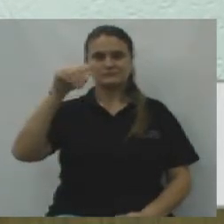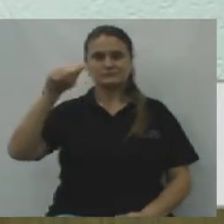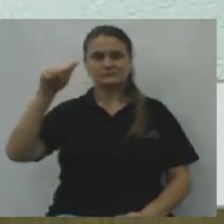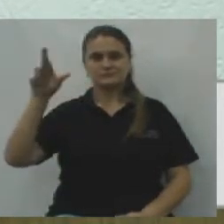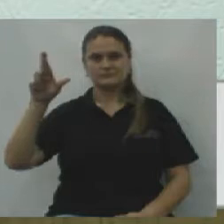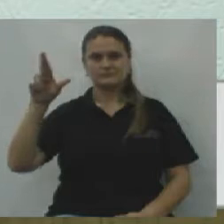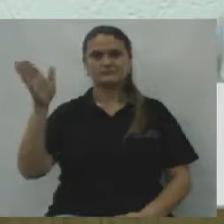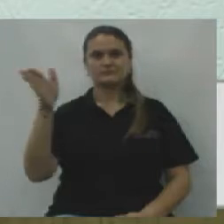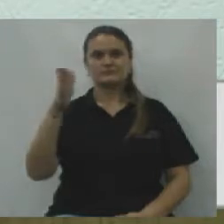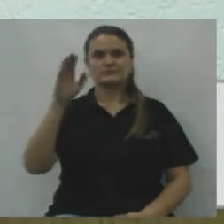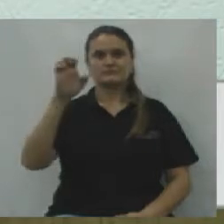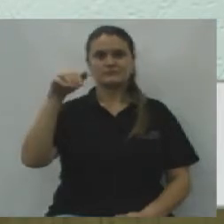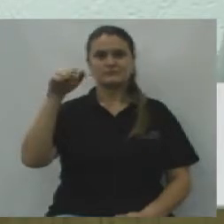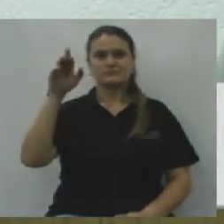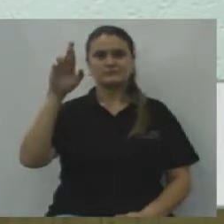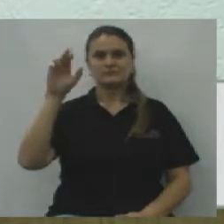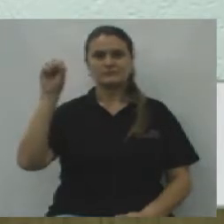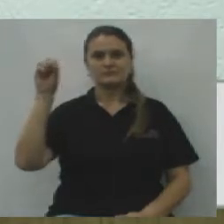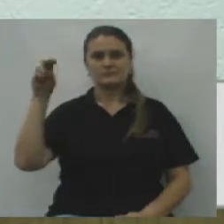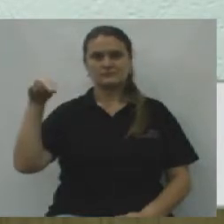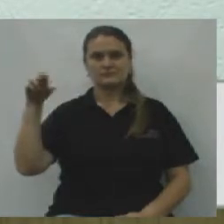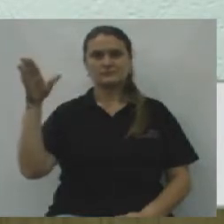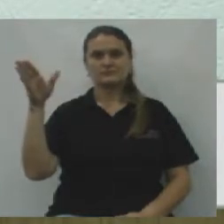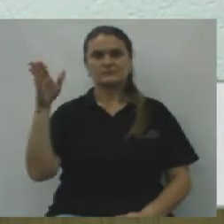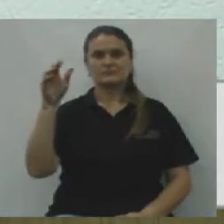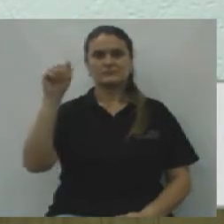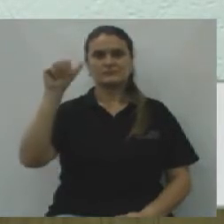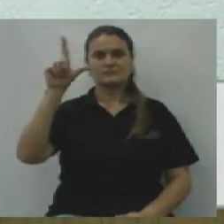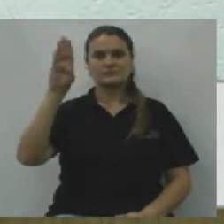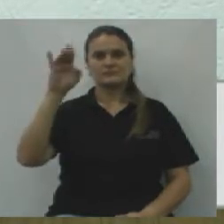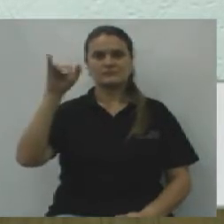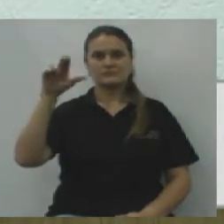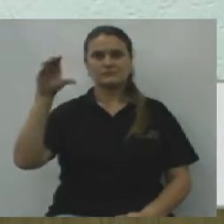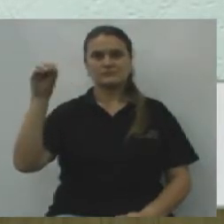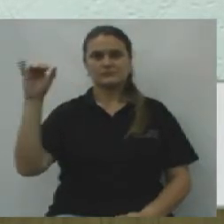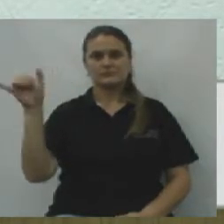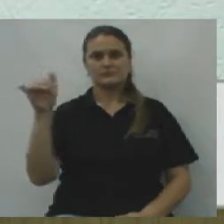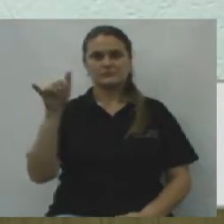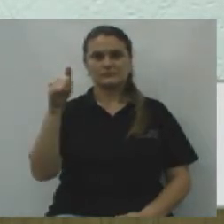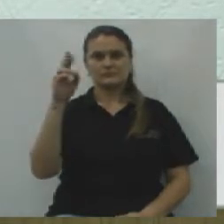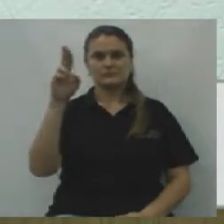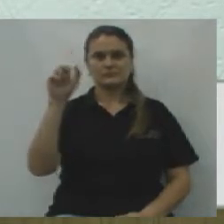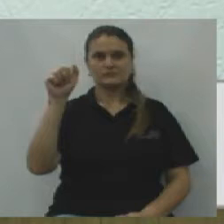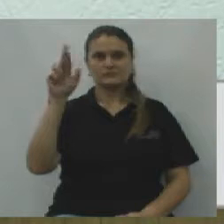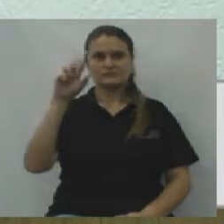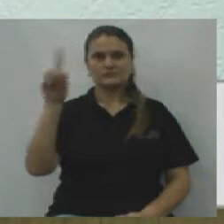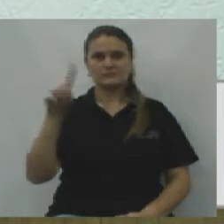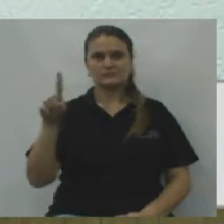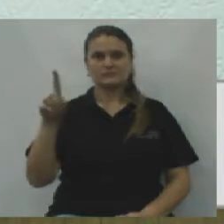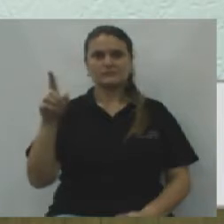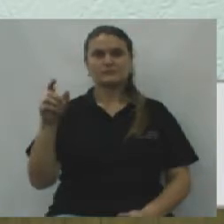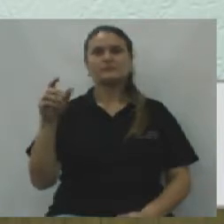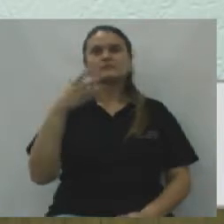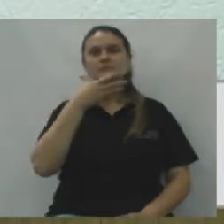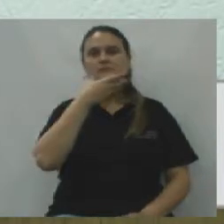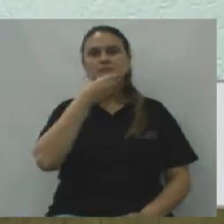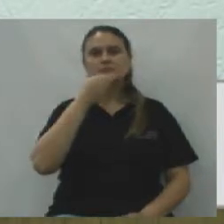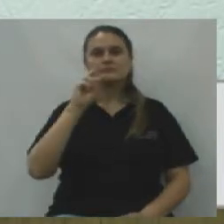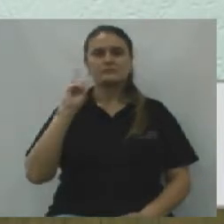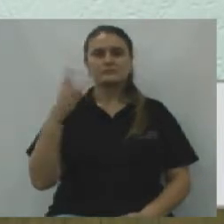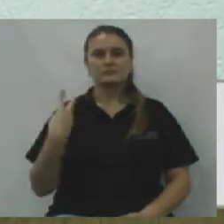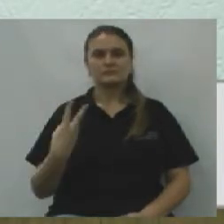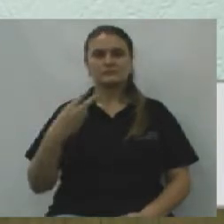de Souza, Albino Schwerzowski, Diego dos Santos, Juarez Leandro de Oliveira e o vereador Jair